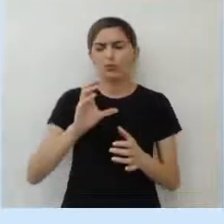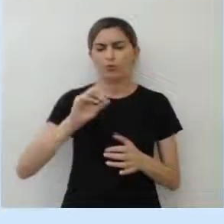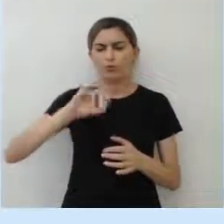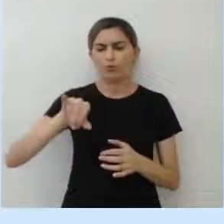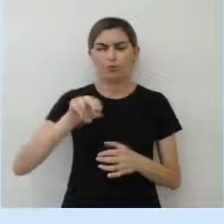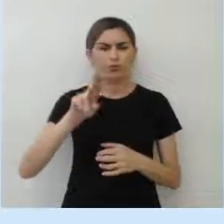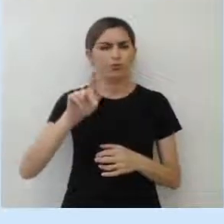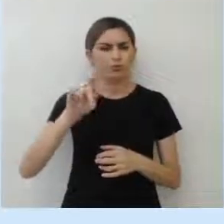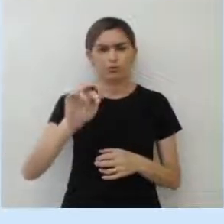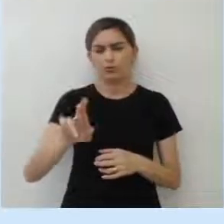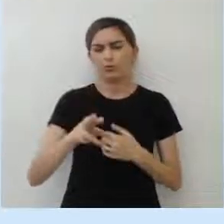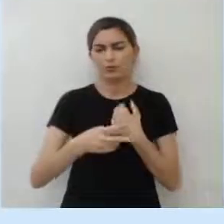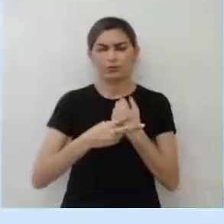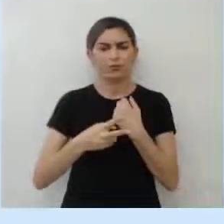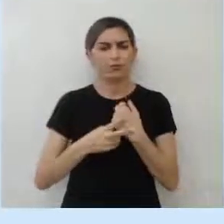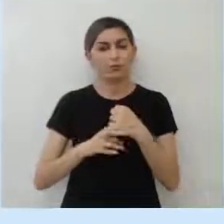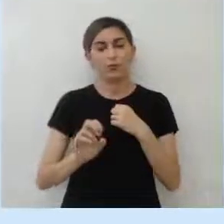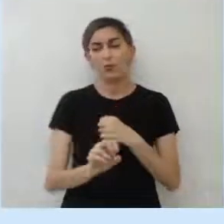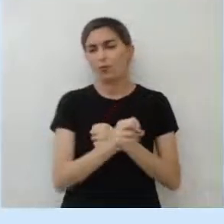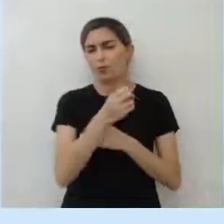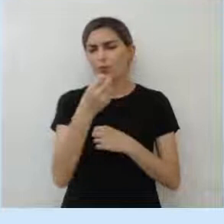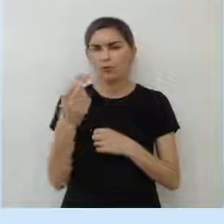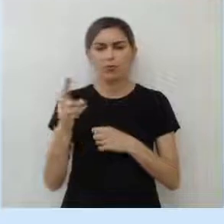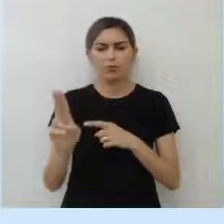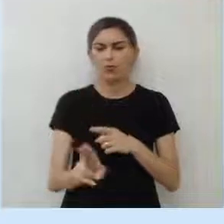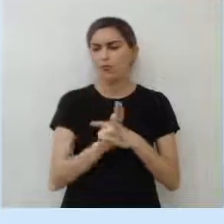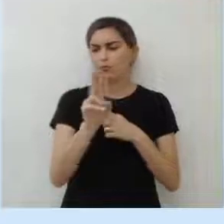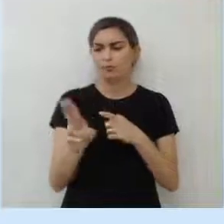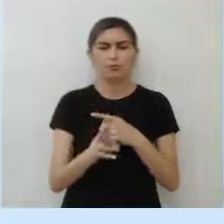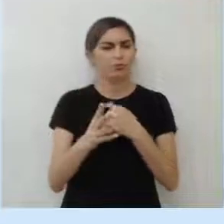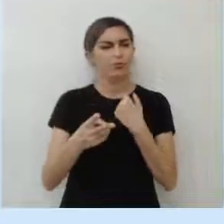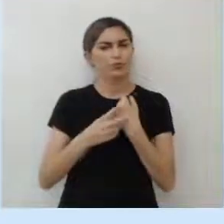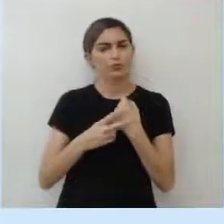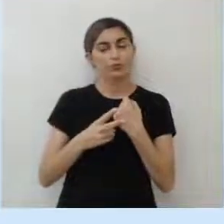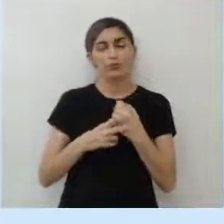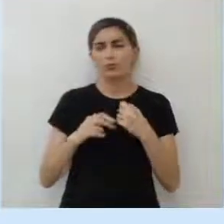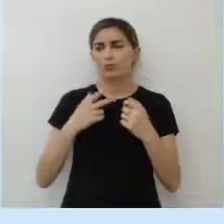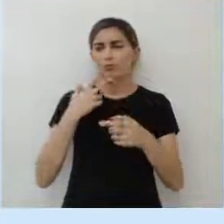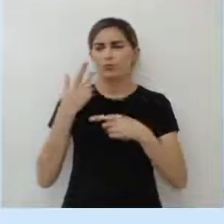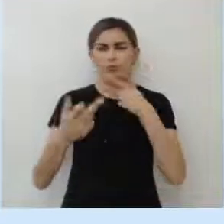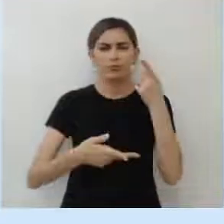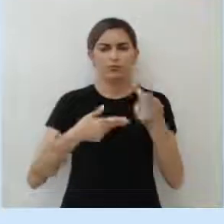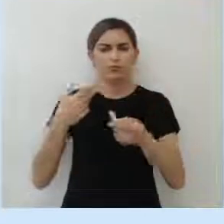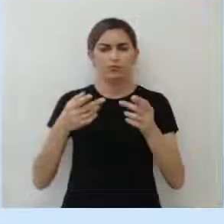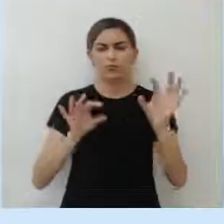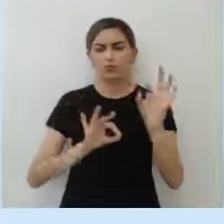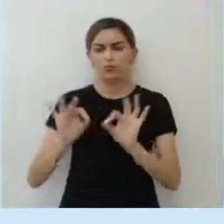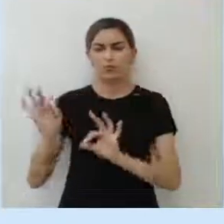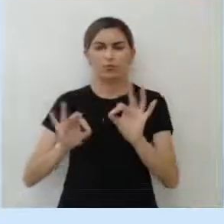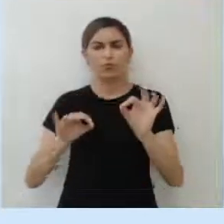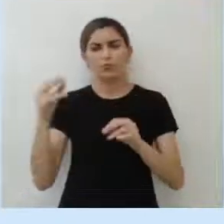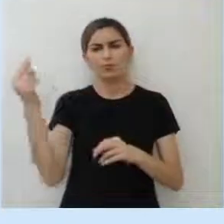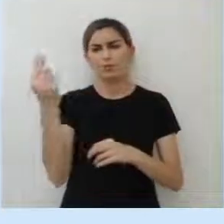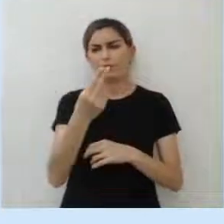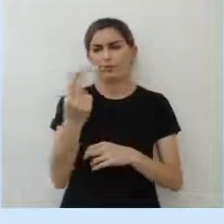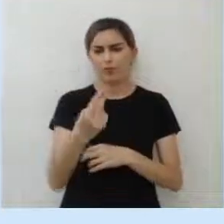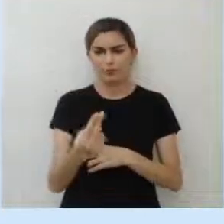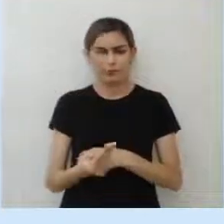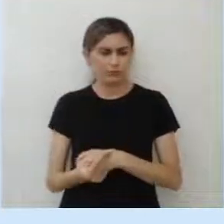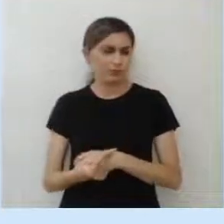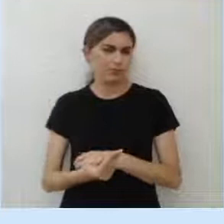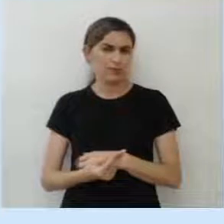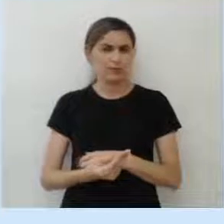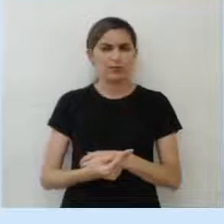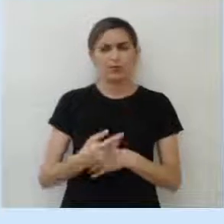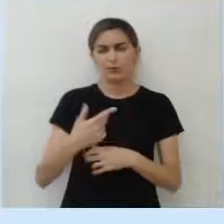o verbo, né? Ou a gente pode utilizar os verbos no que nós dizemos que são as formas nominais, tá?